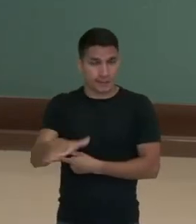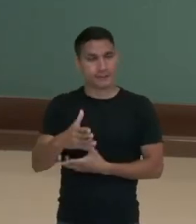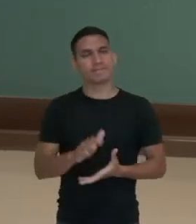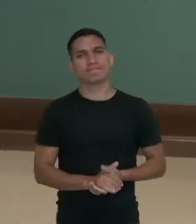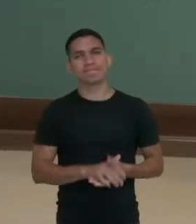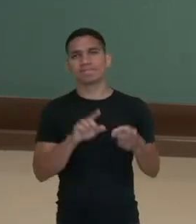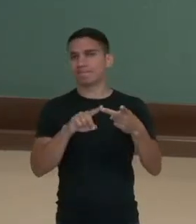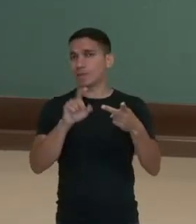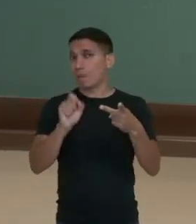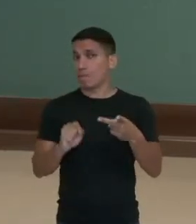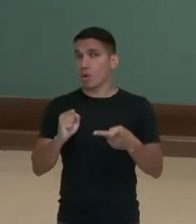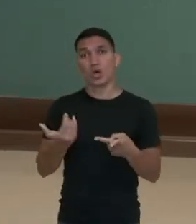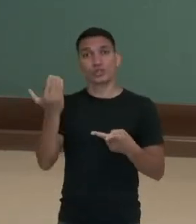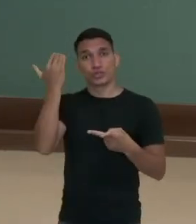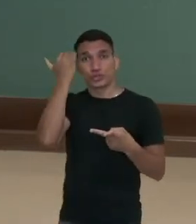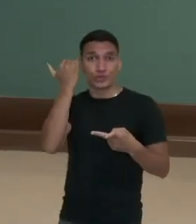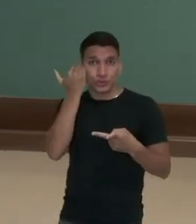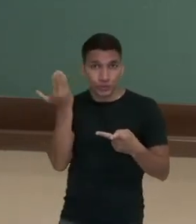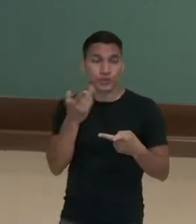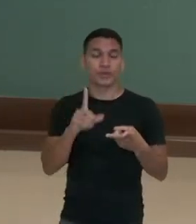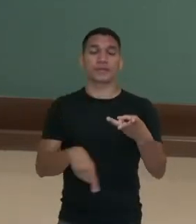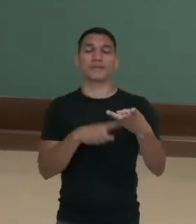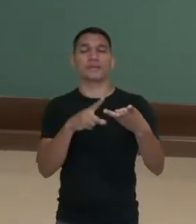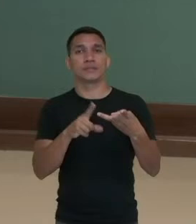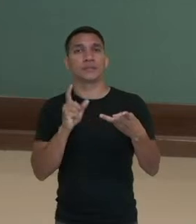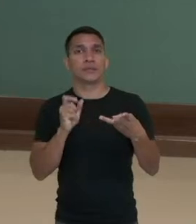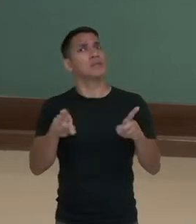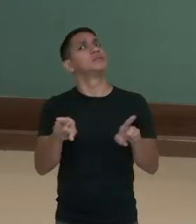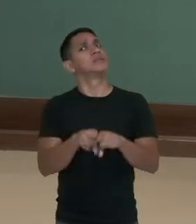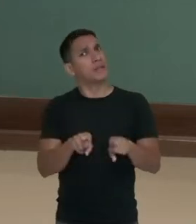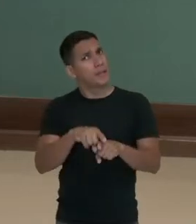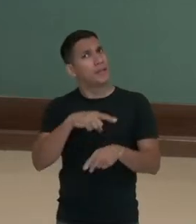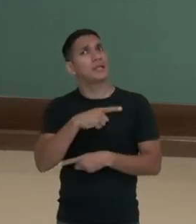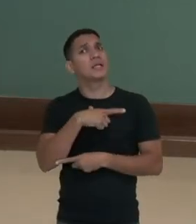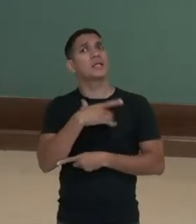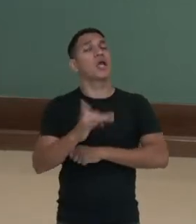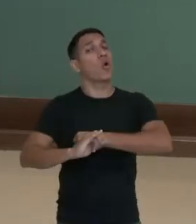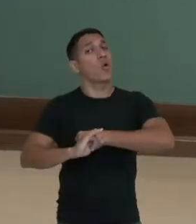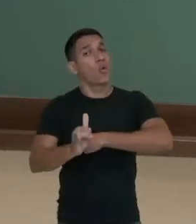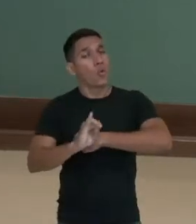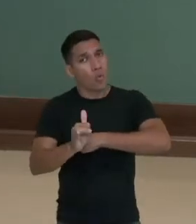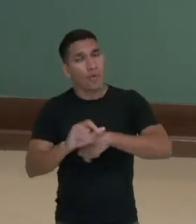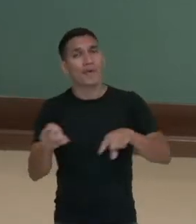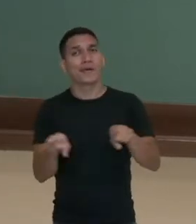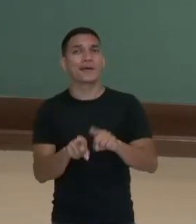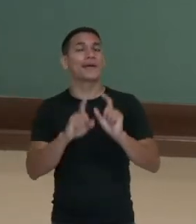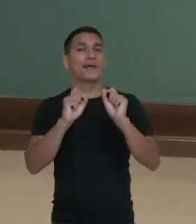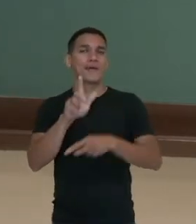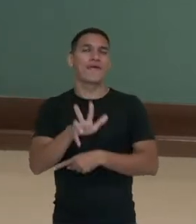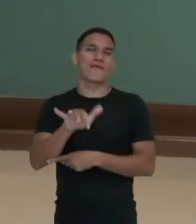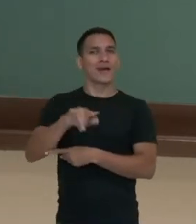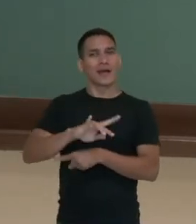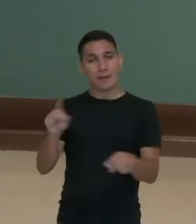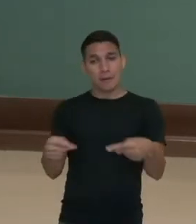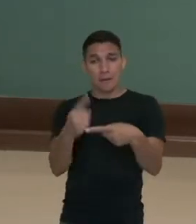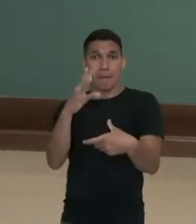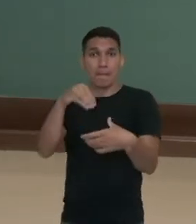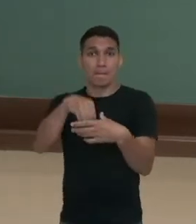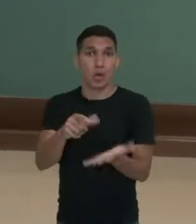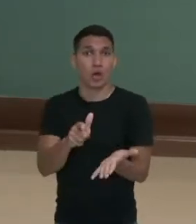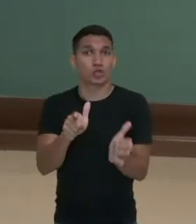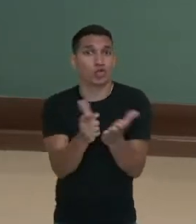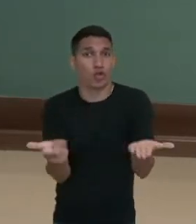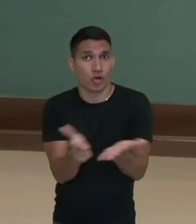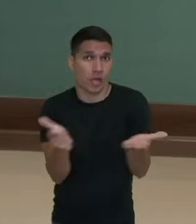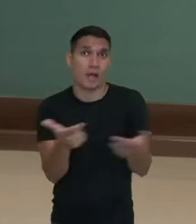crianças, adolescentes, né? Também tem crônicas, digamos que vão estar no jornal, pode ser uma